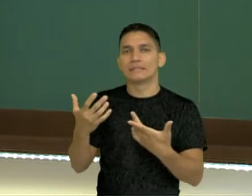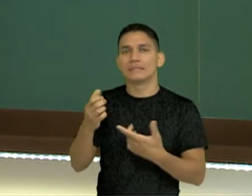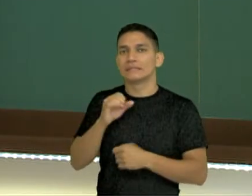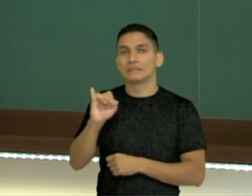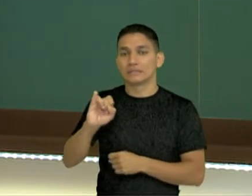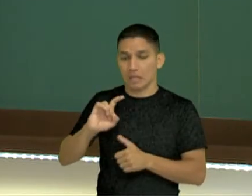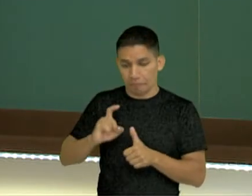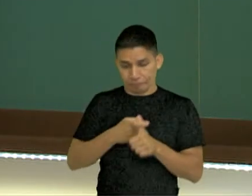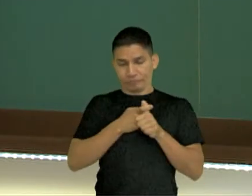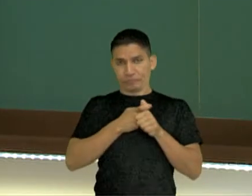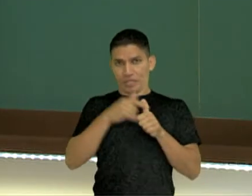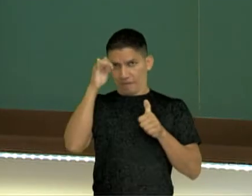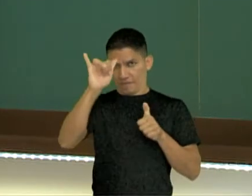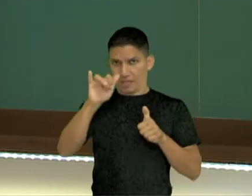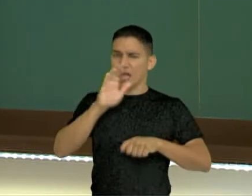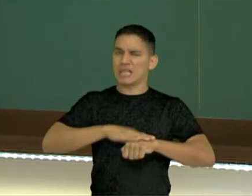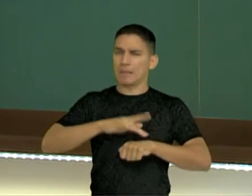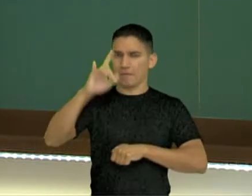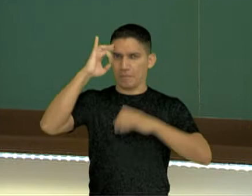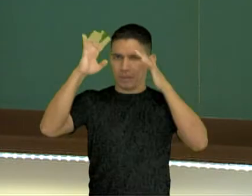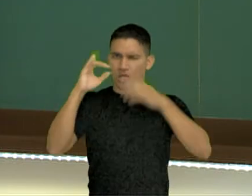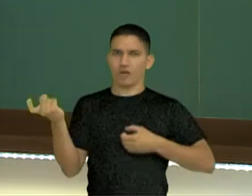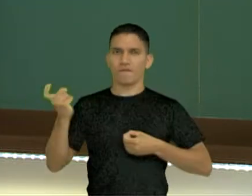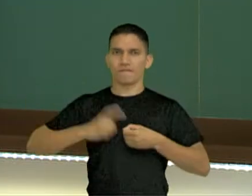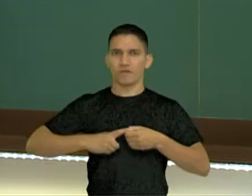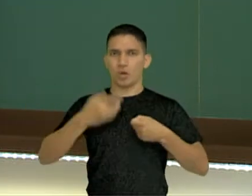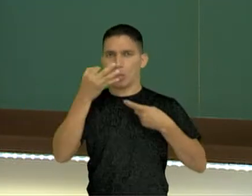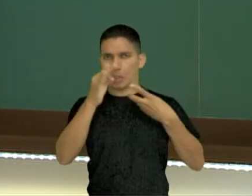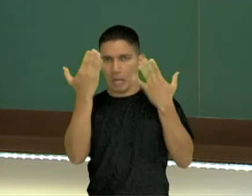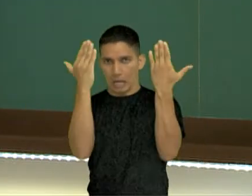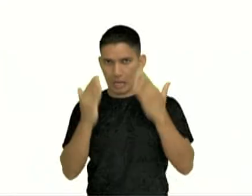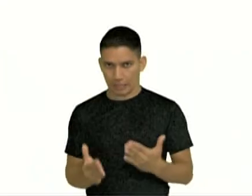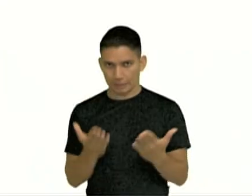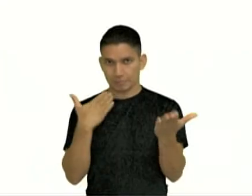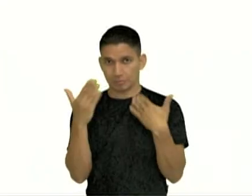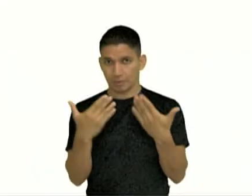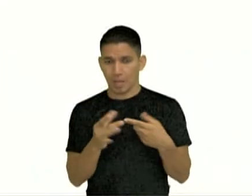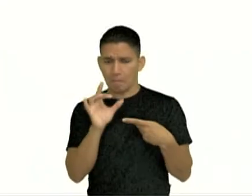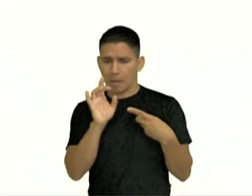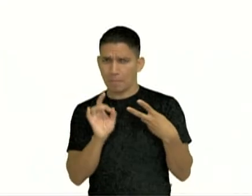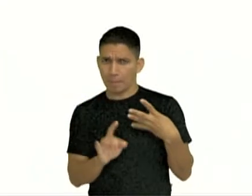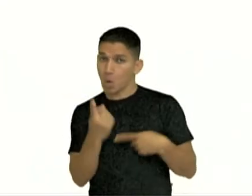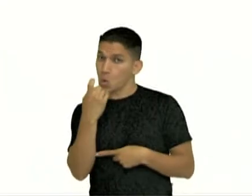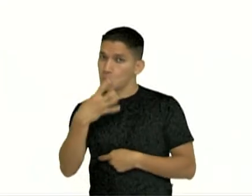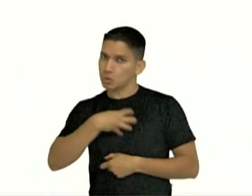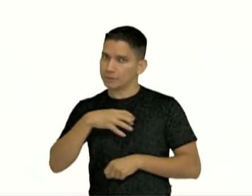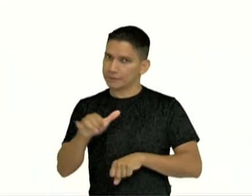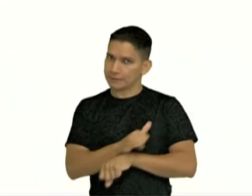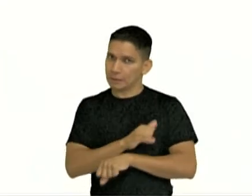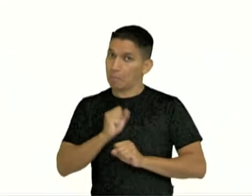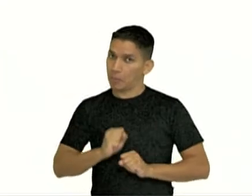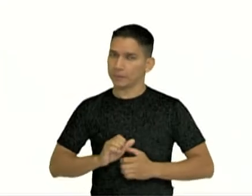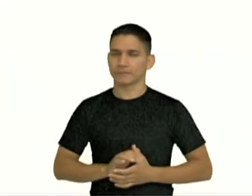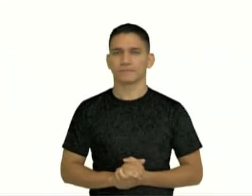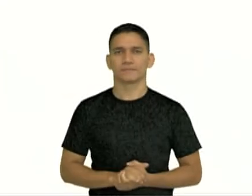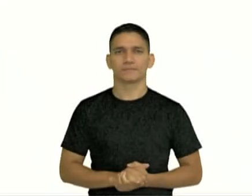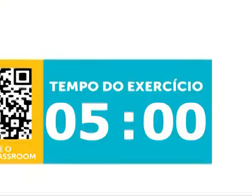comprometer o orçamento? Um tempinho para vocês pensarem, a gente já volta para discutir uma possibilidade que ele poderia ter.